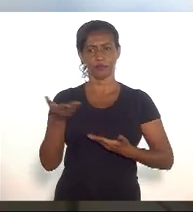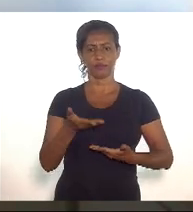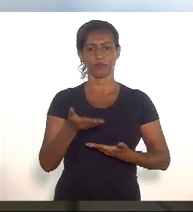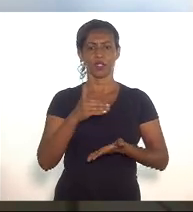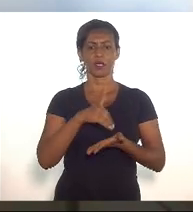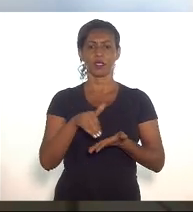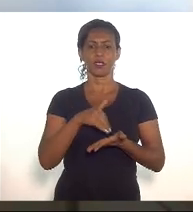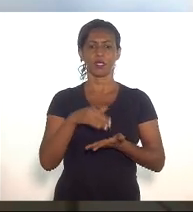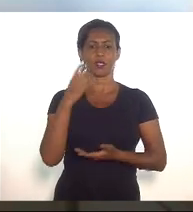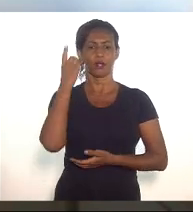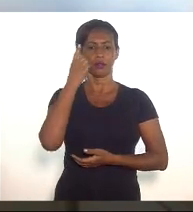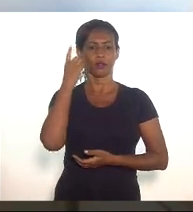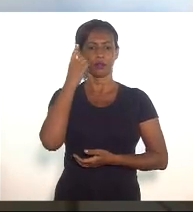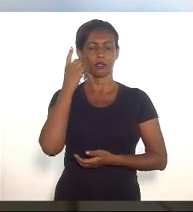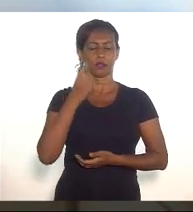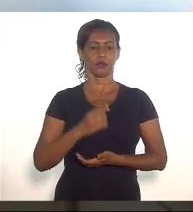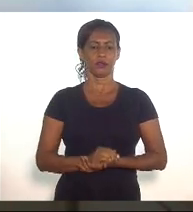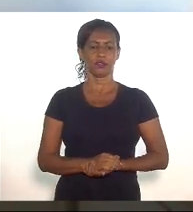deputado secretário Zamit,